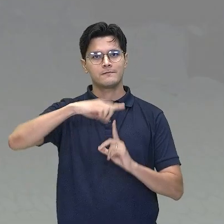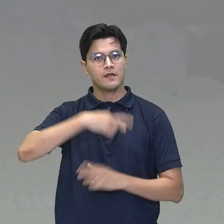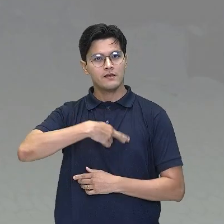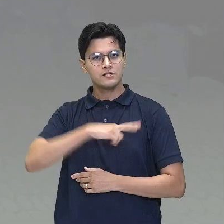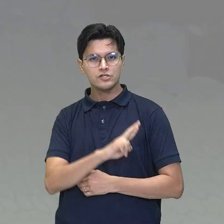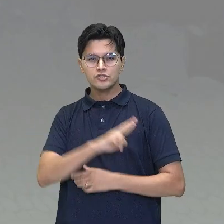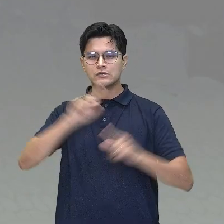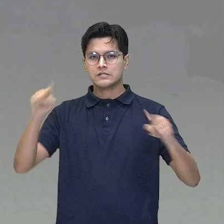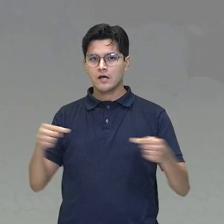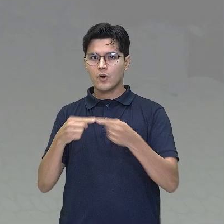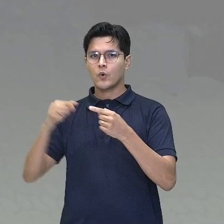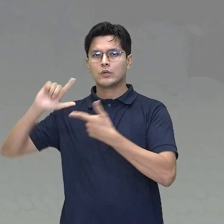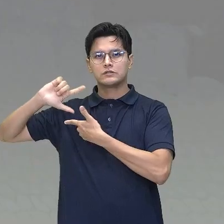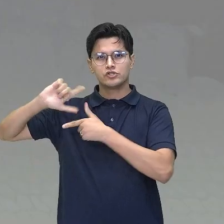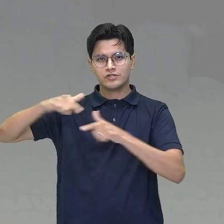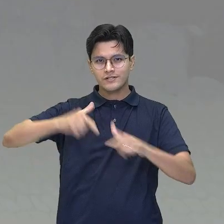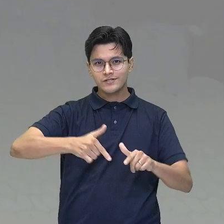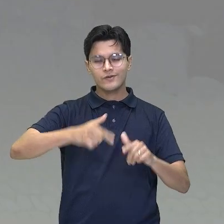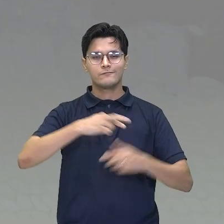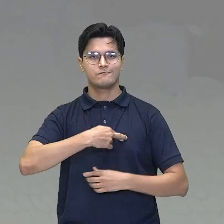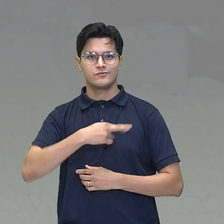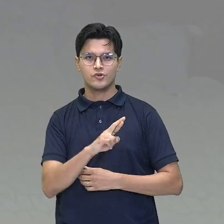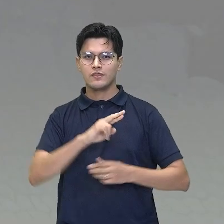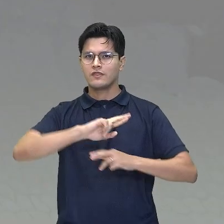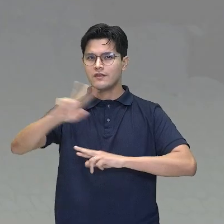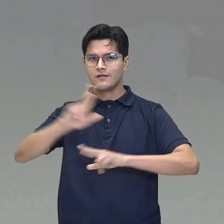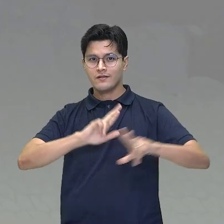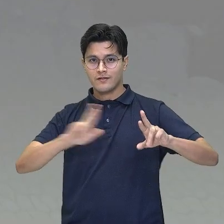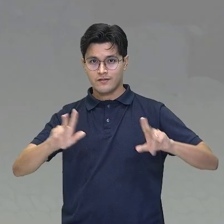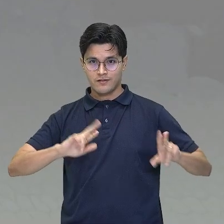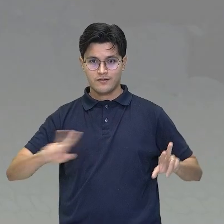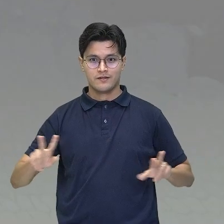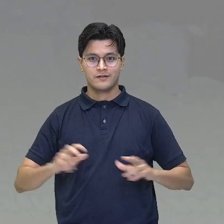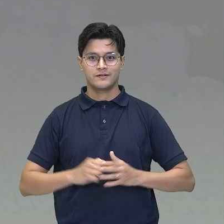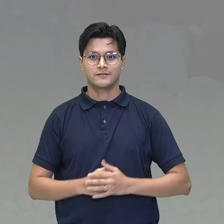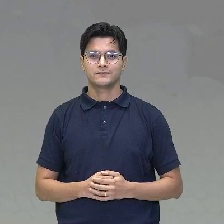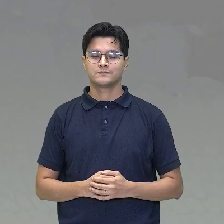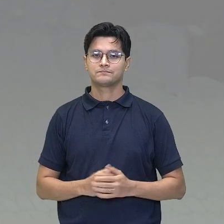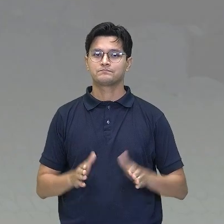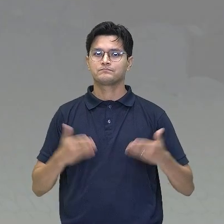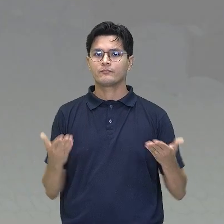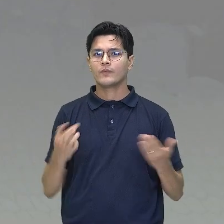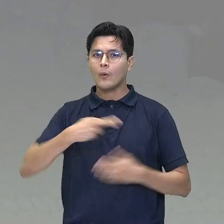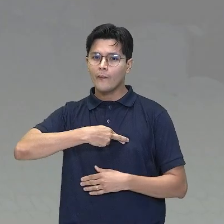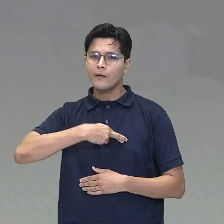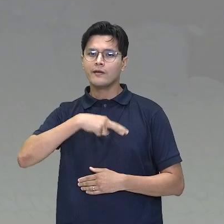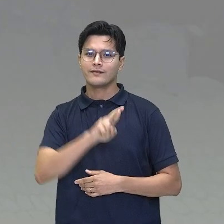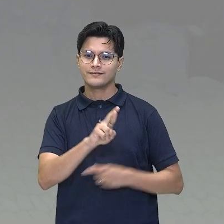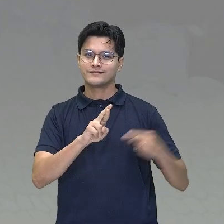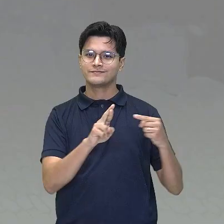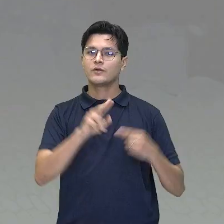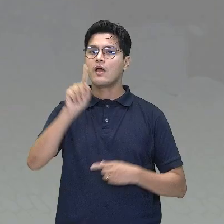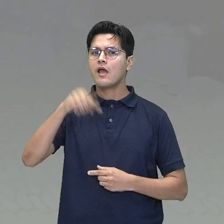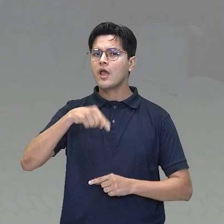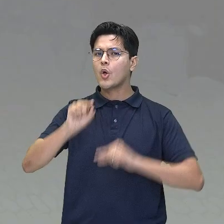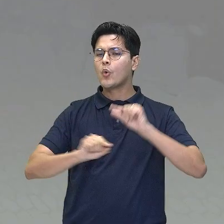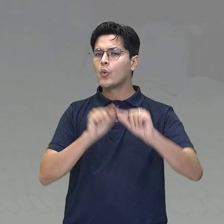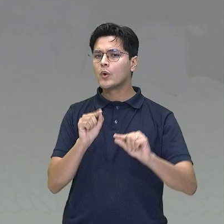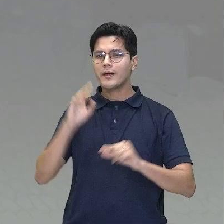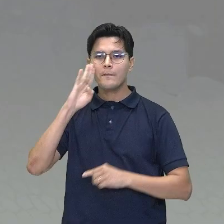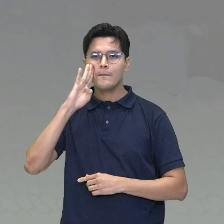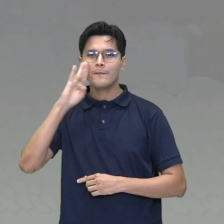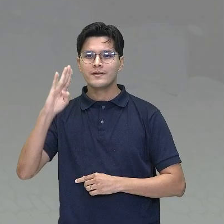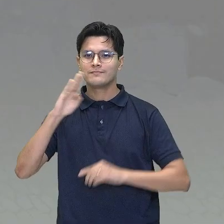da família e da escola, a religião ela é um dos principais, olha só, um dos principais